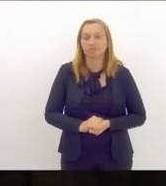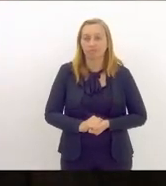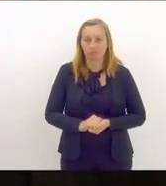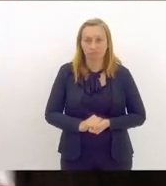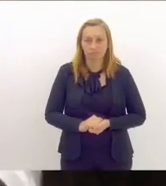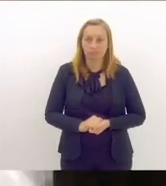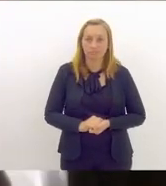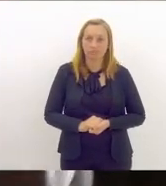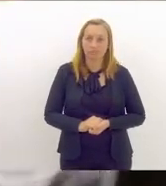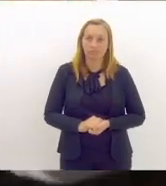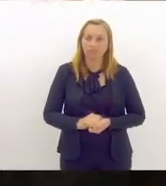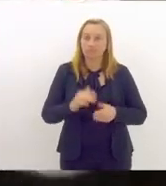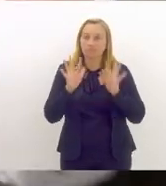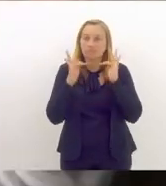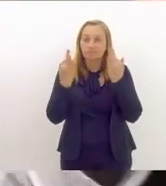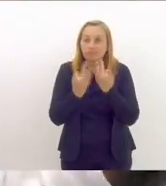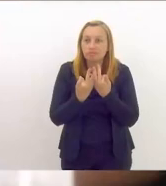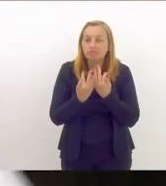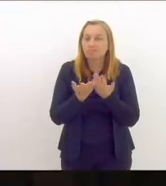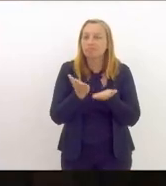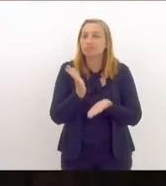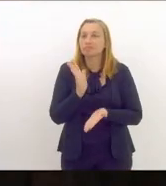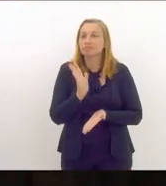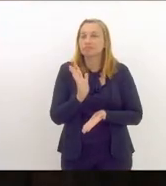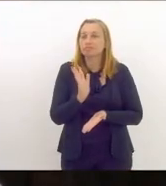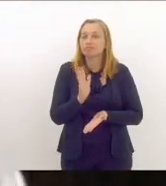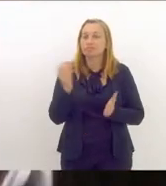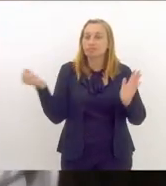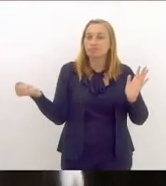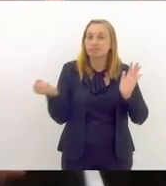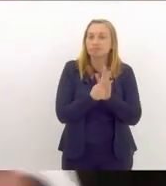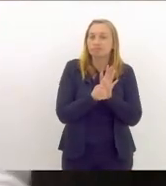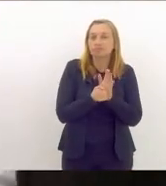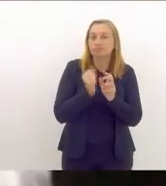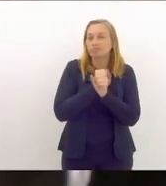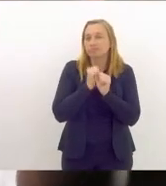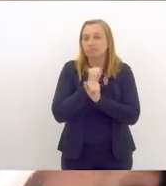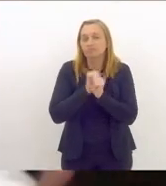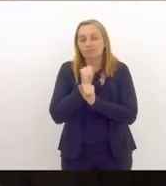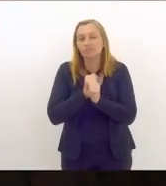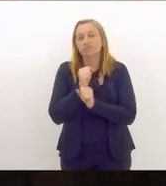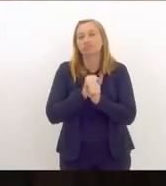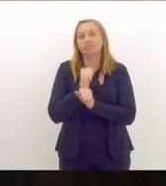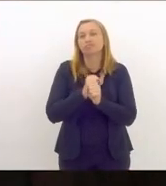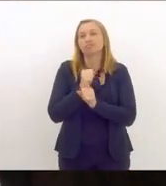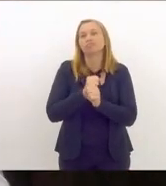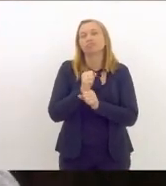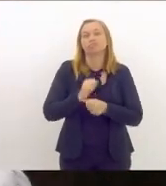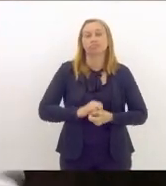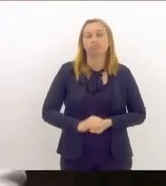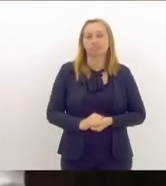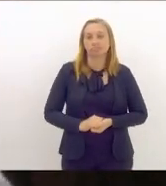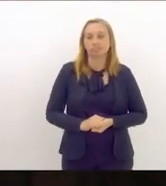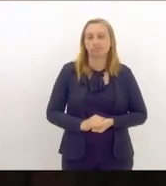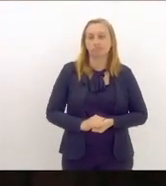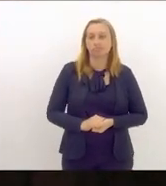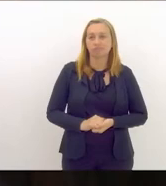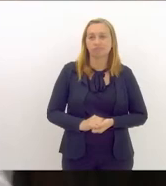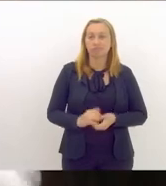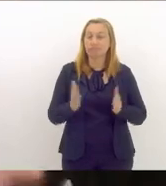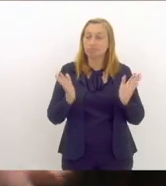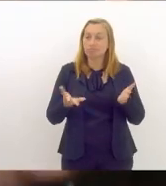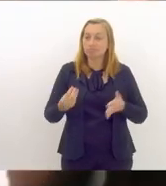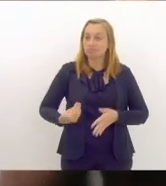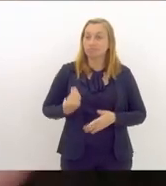Histórias de lutas de família que já se são marcadas por décadas e décadas e décadas. E tá aqui